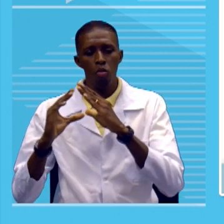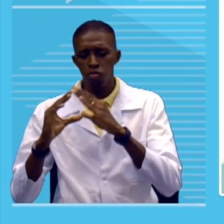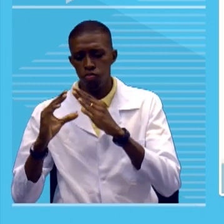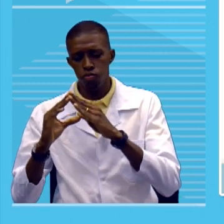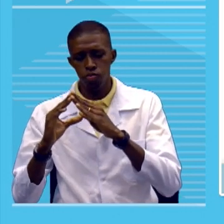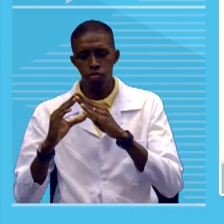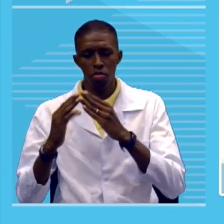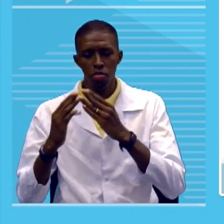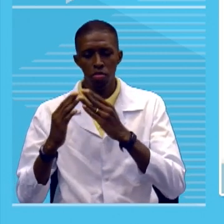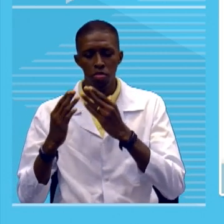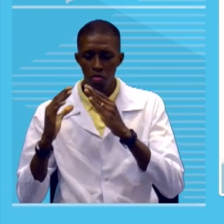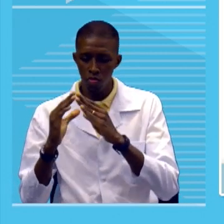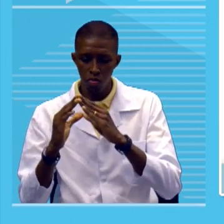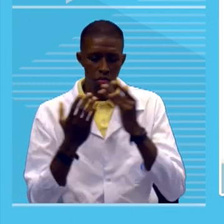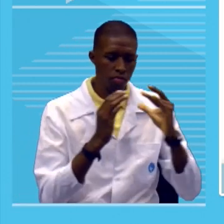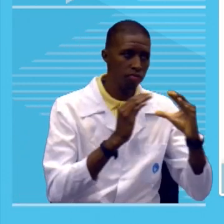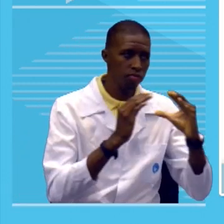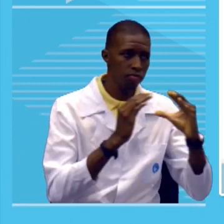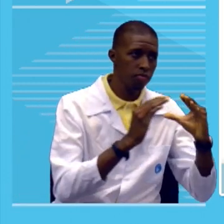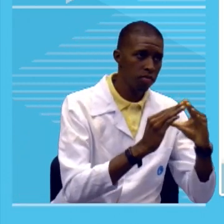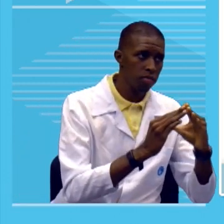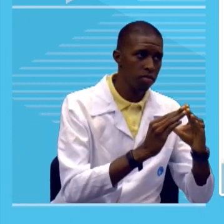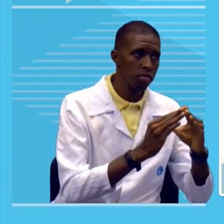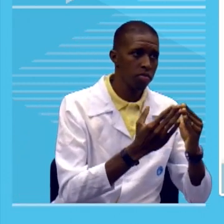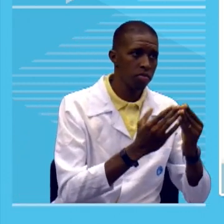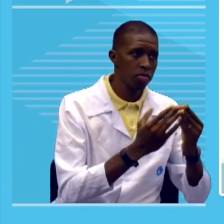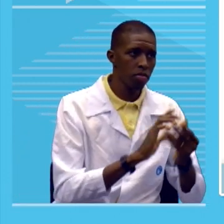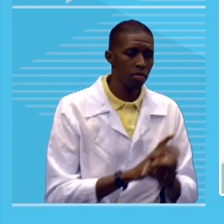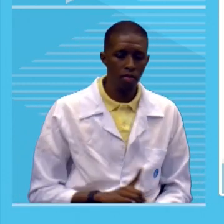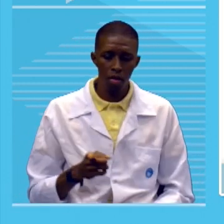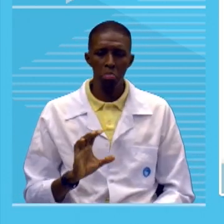Com alegria, digo bom dia ou boa tarde.